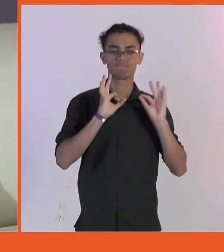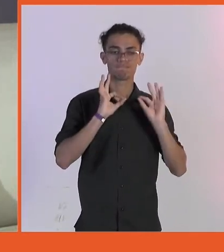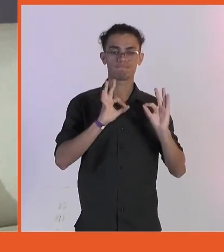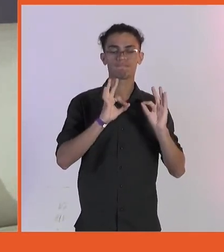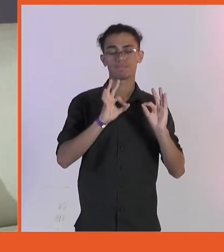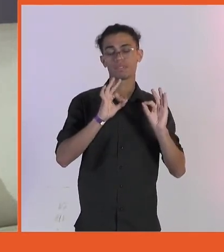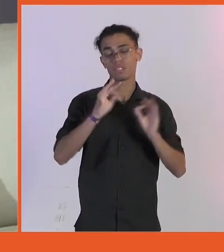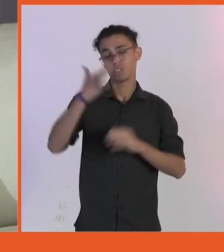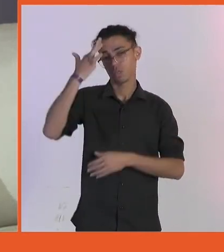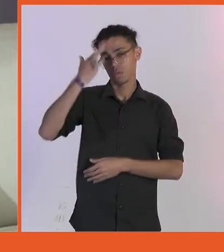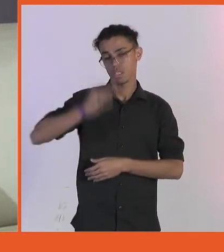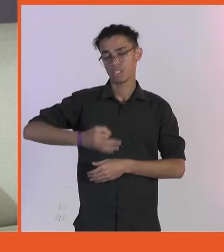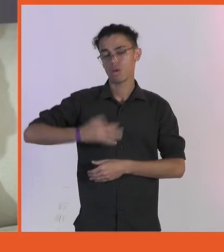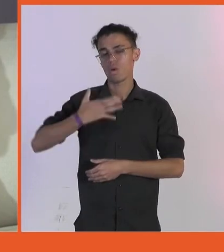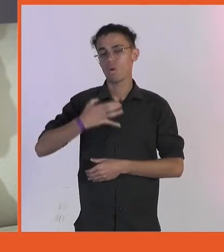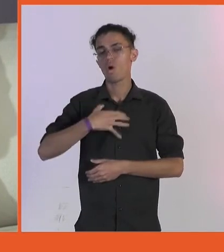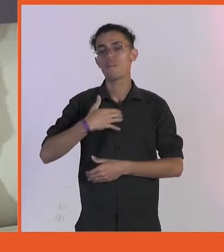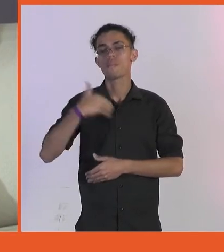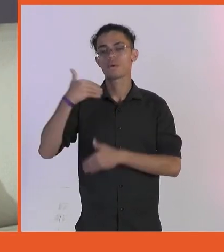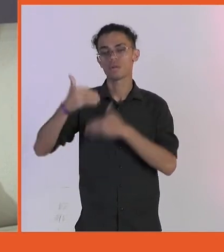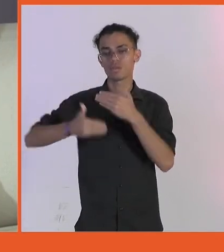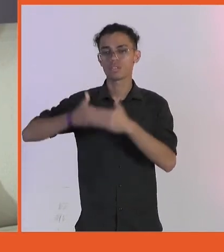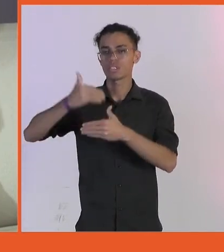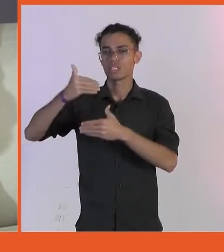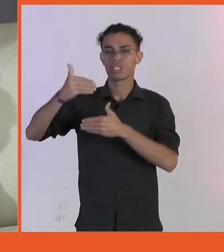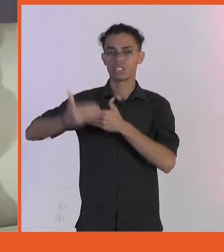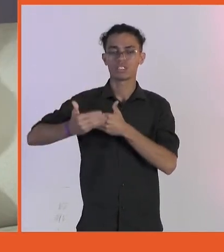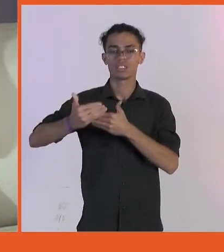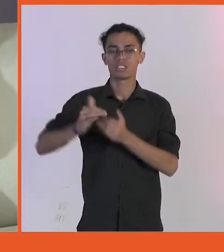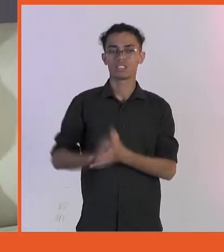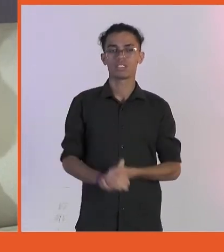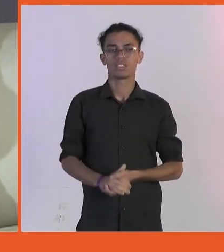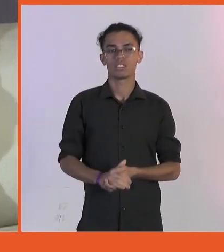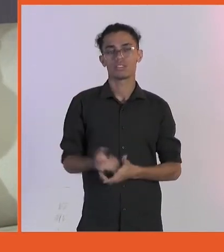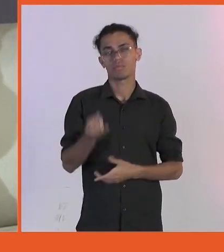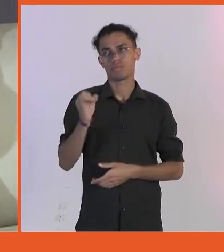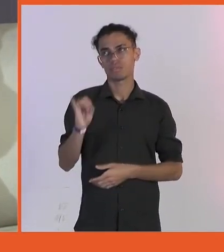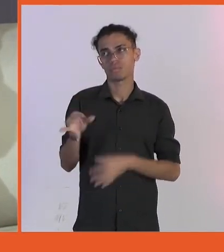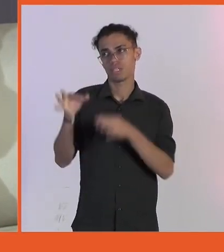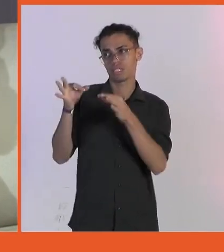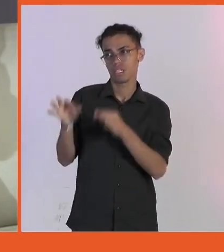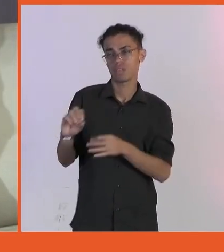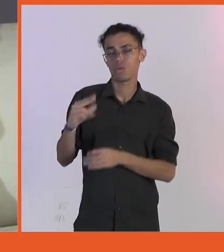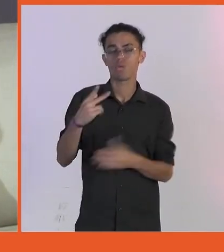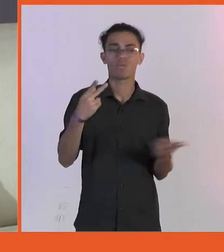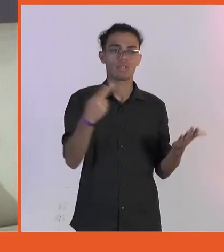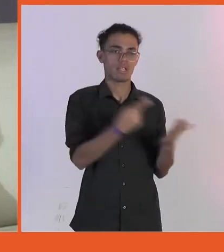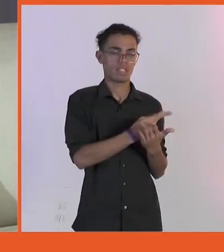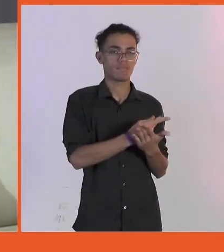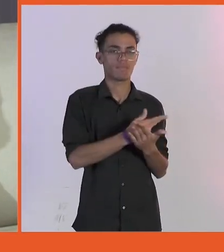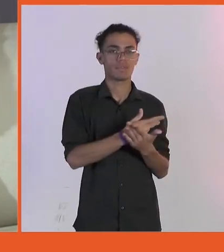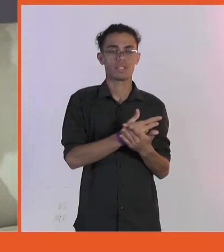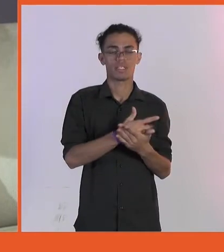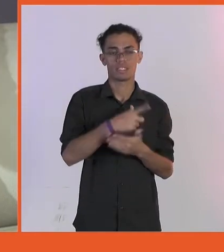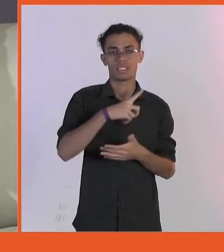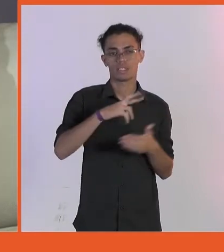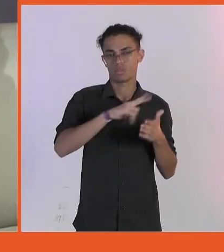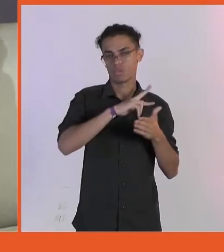como funciona e trazer o que é bom e ver como é que vai funcionar no seu caso, sabe? Muita coisa a gente testou,